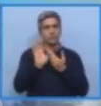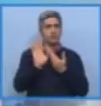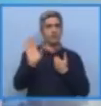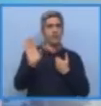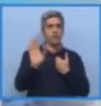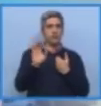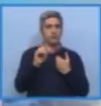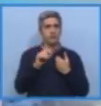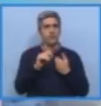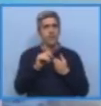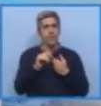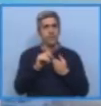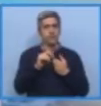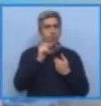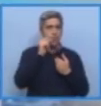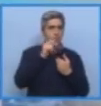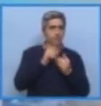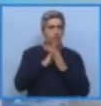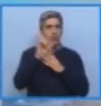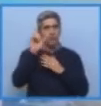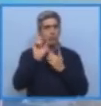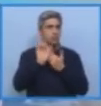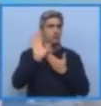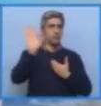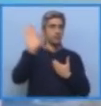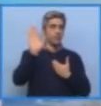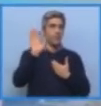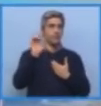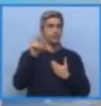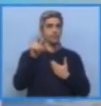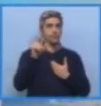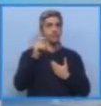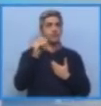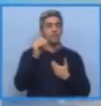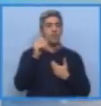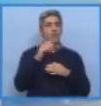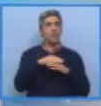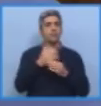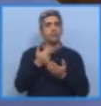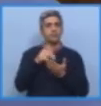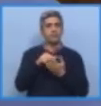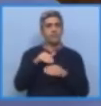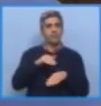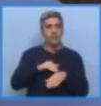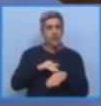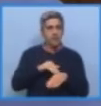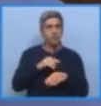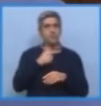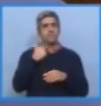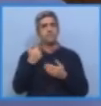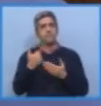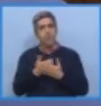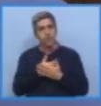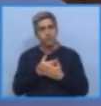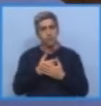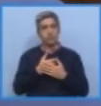intercorre entre o homem e Deus, Deus e o homem, é estabelecido pela presença do pecado e pela presença da morte.